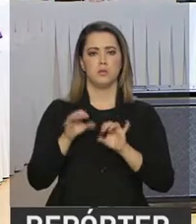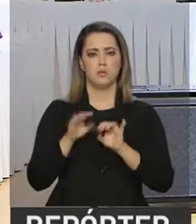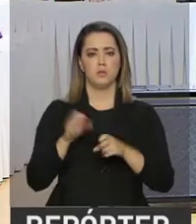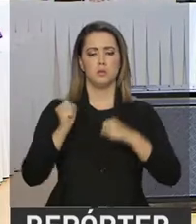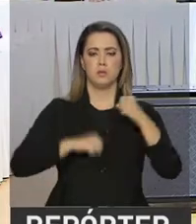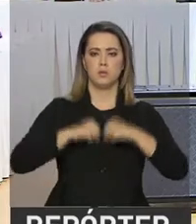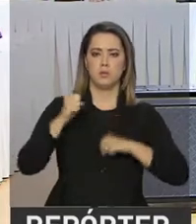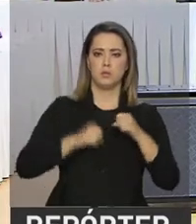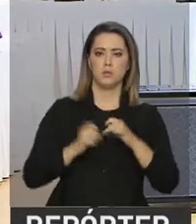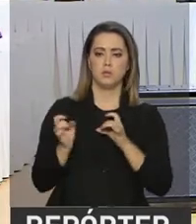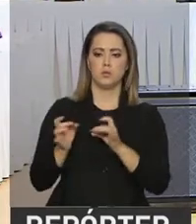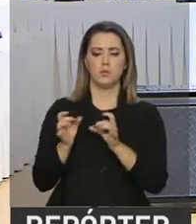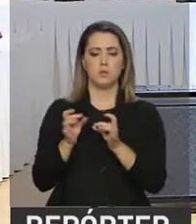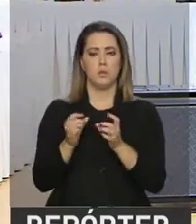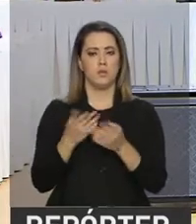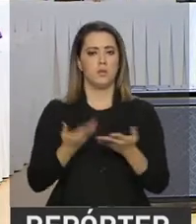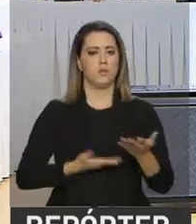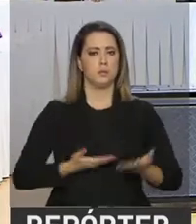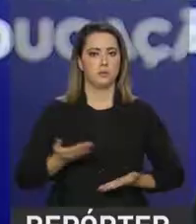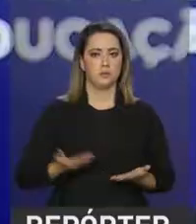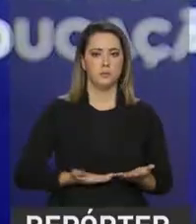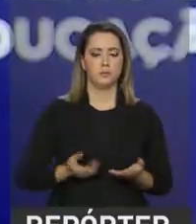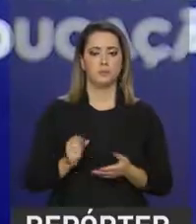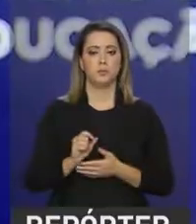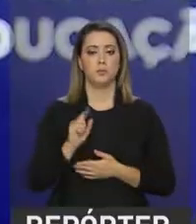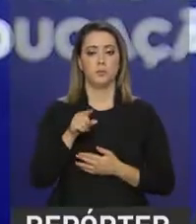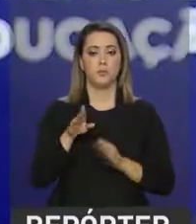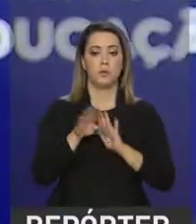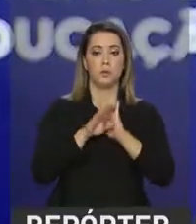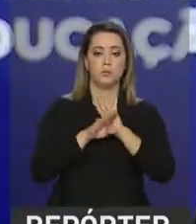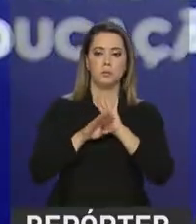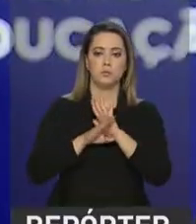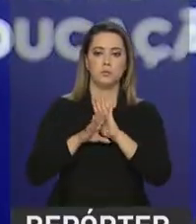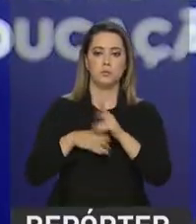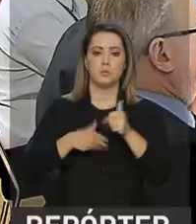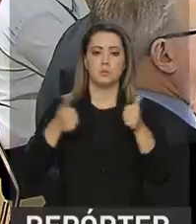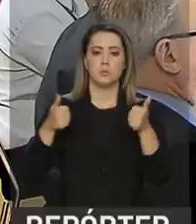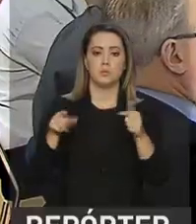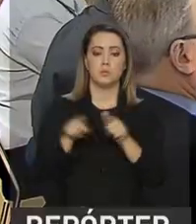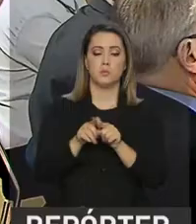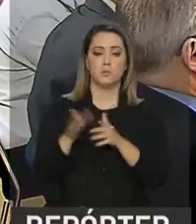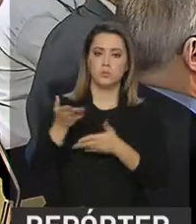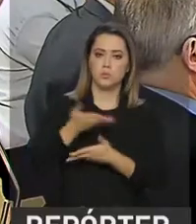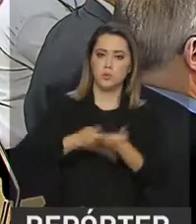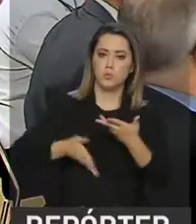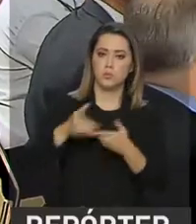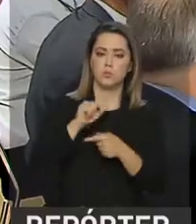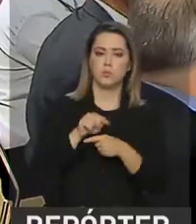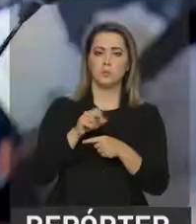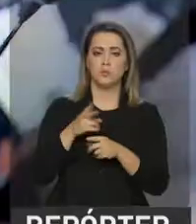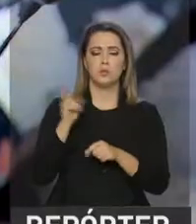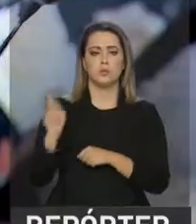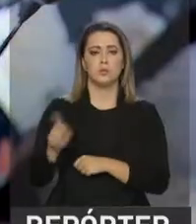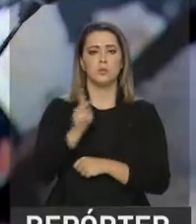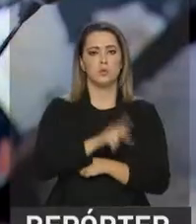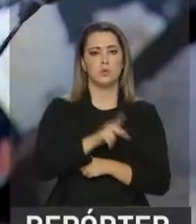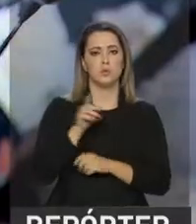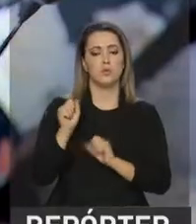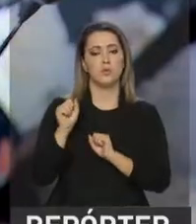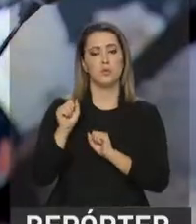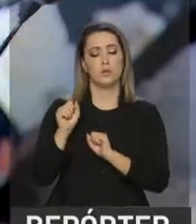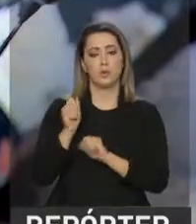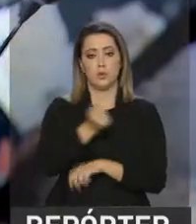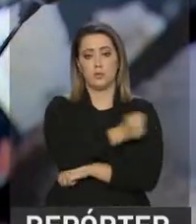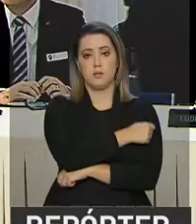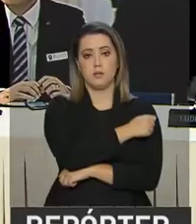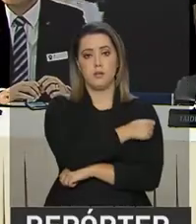indústria e comércio exterior e serviços o projeto vai funcionar com a mobilização de professores e alunos de